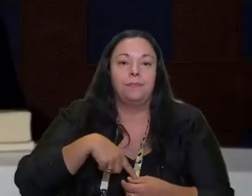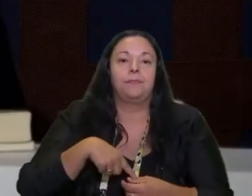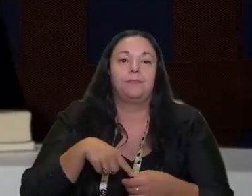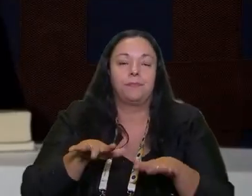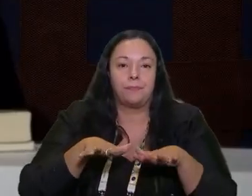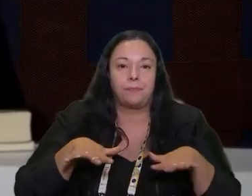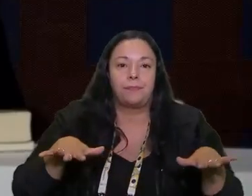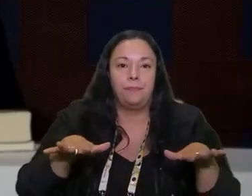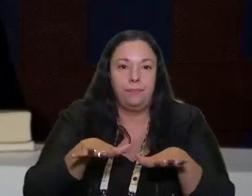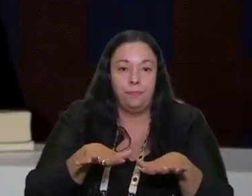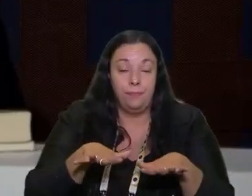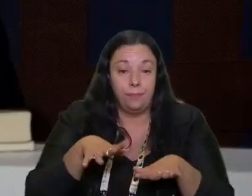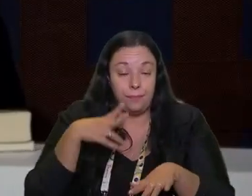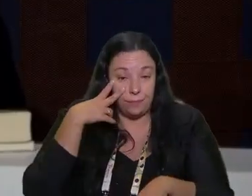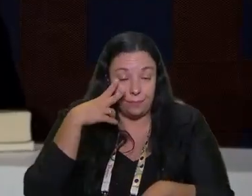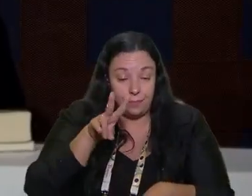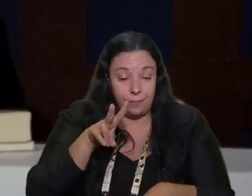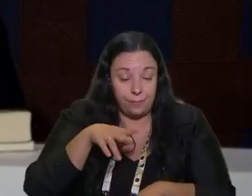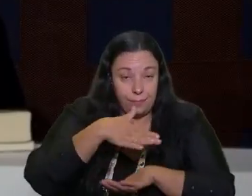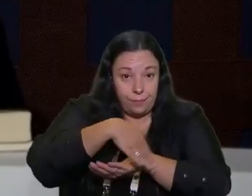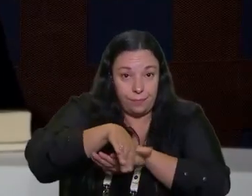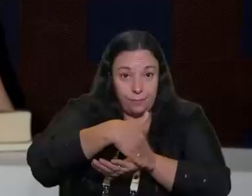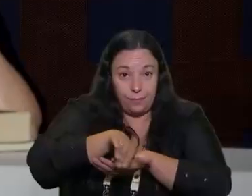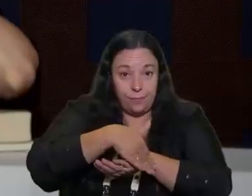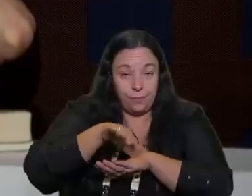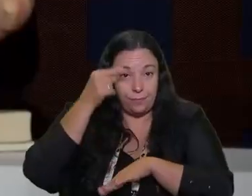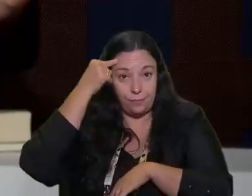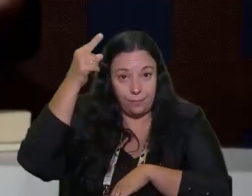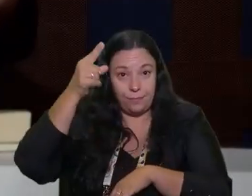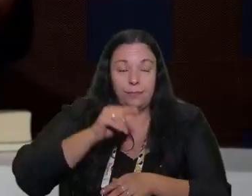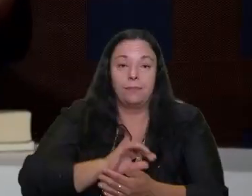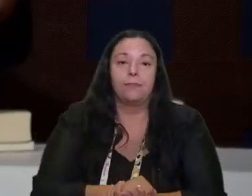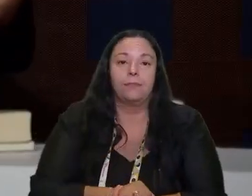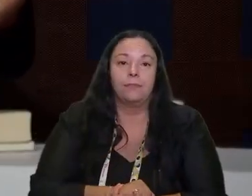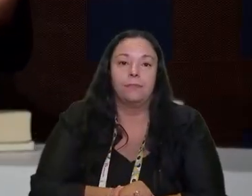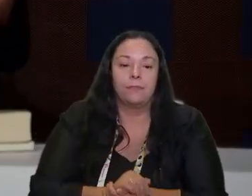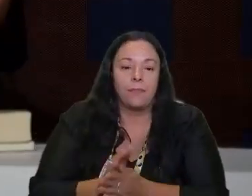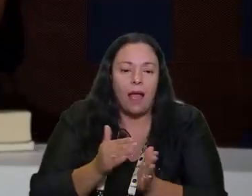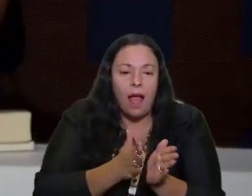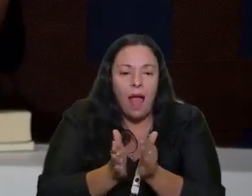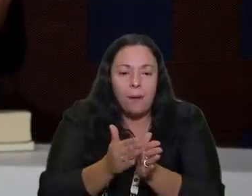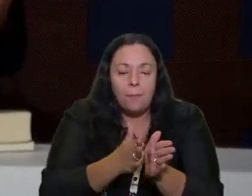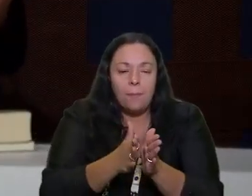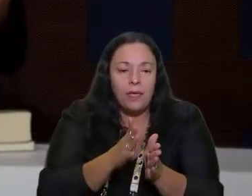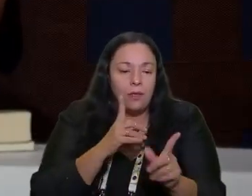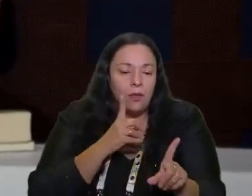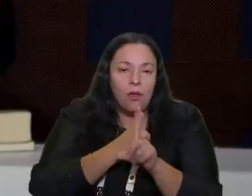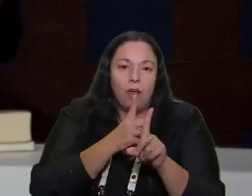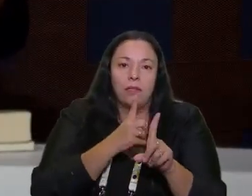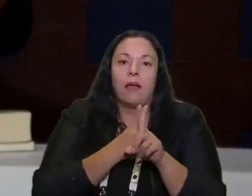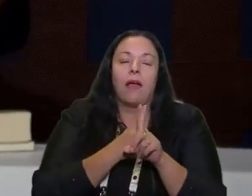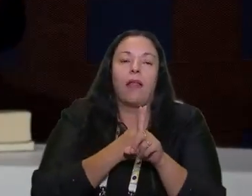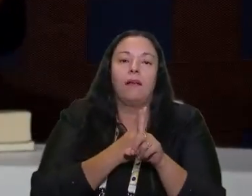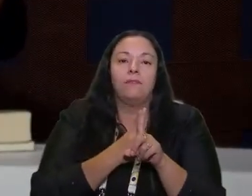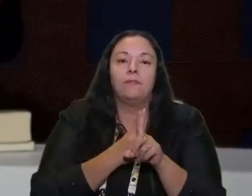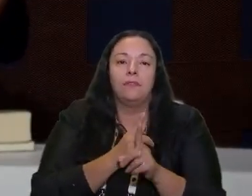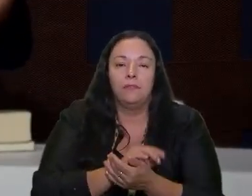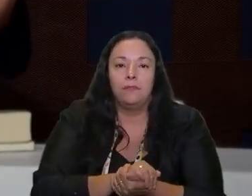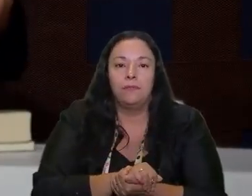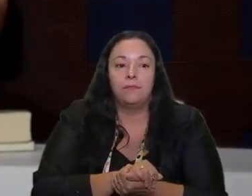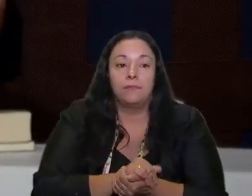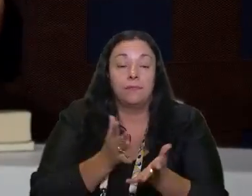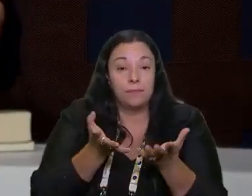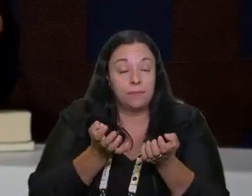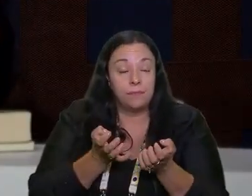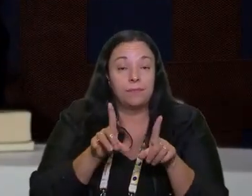o que eu observava nas ruas, o que eu pensava a caminho, o que eu encontrava por lá, porque eu queria também